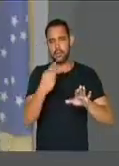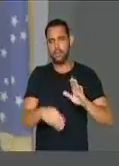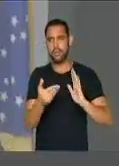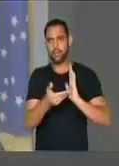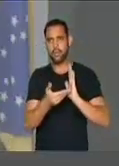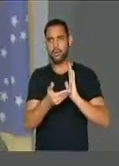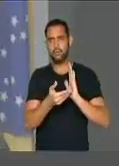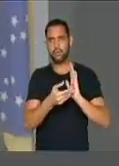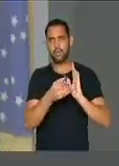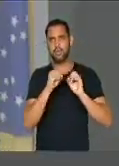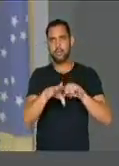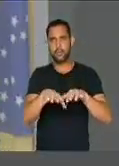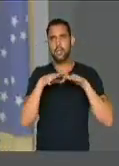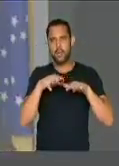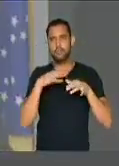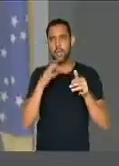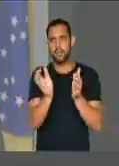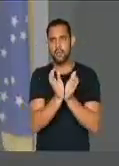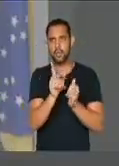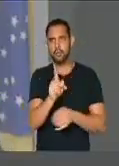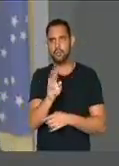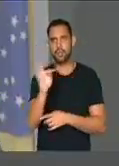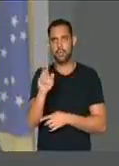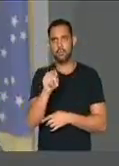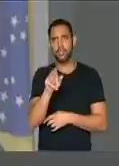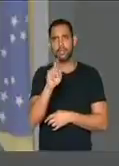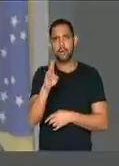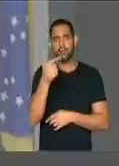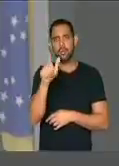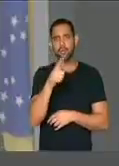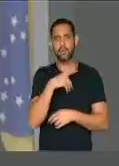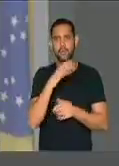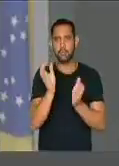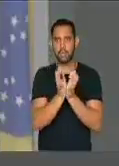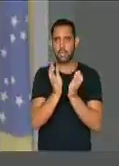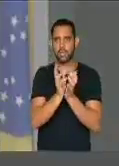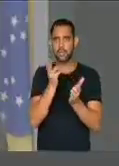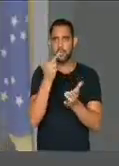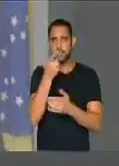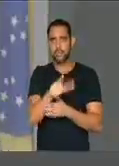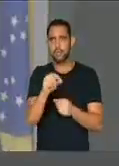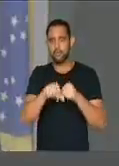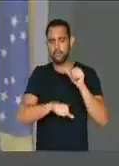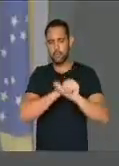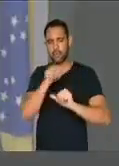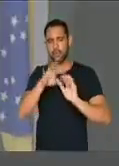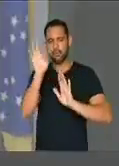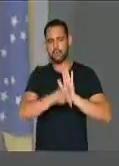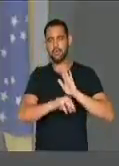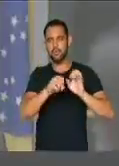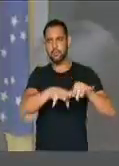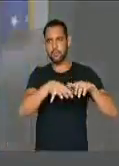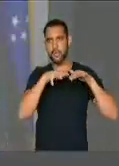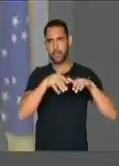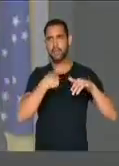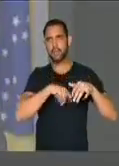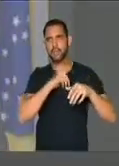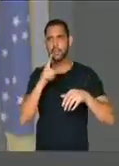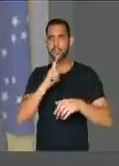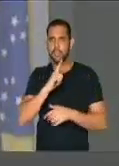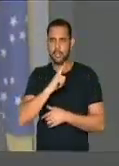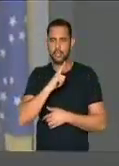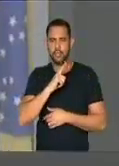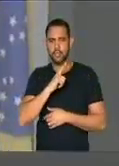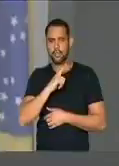aqui neste plenário pelas bancadas do PT, do PSOL e outras, seja mais uma vez modificado no plenário e que a gente